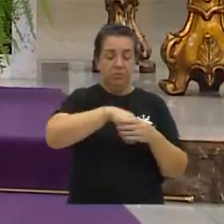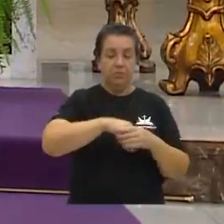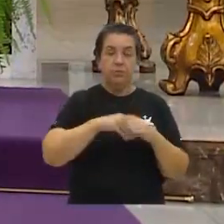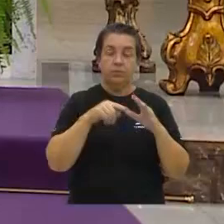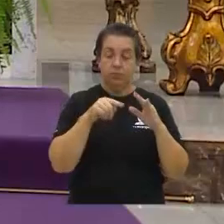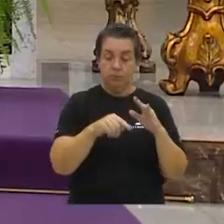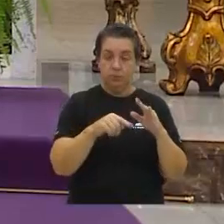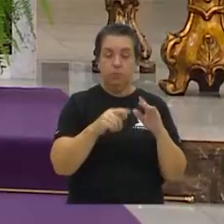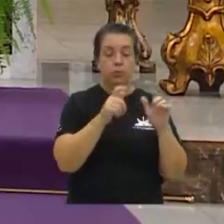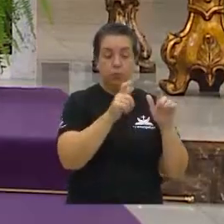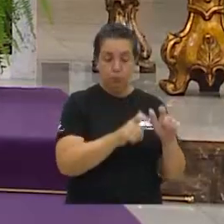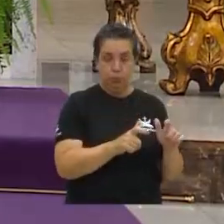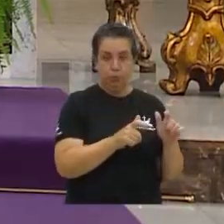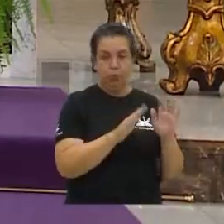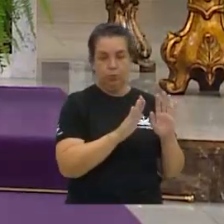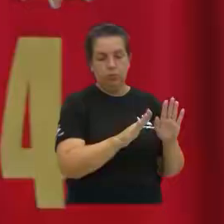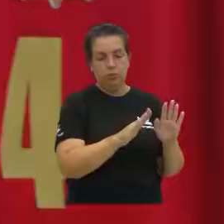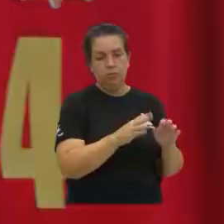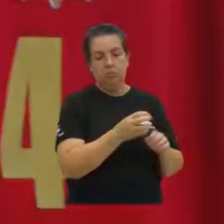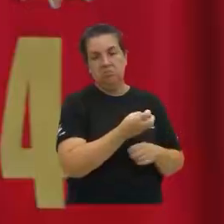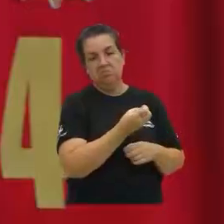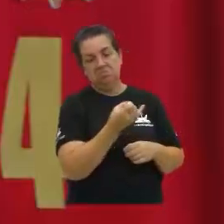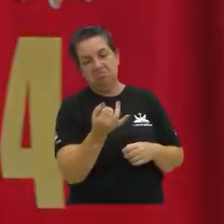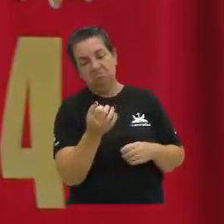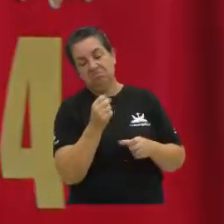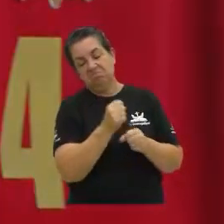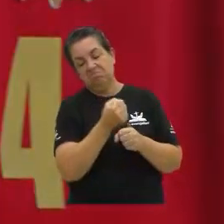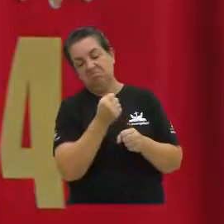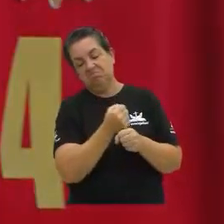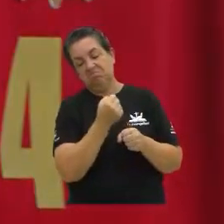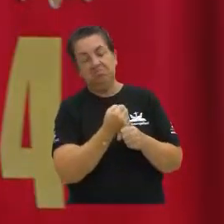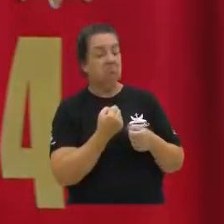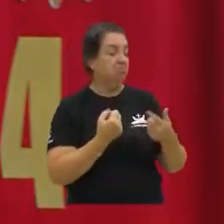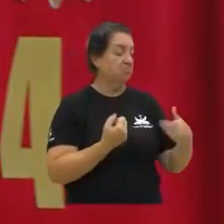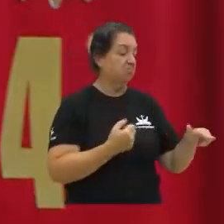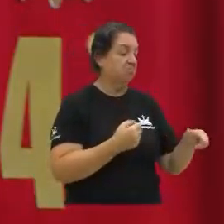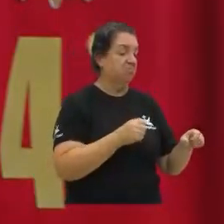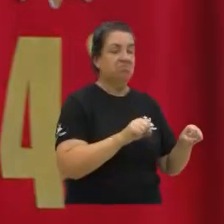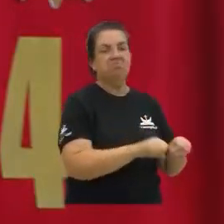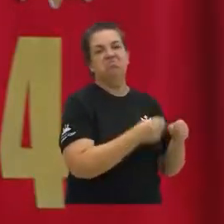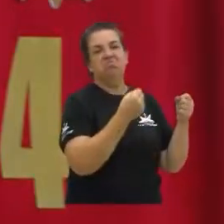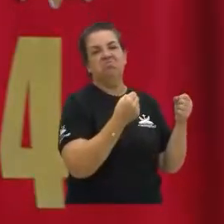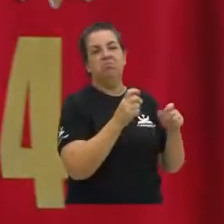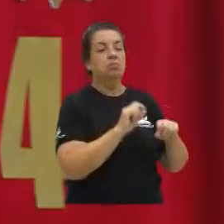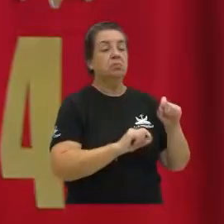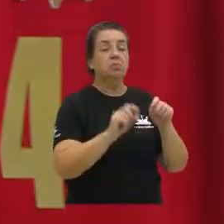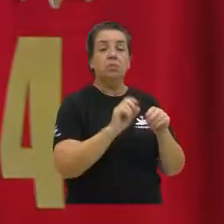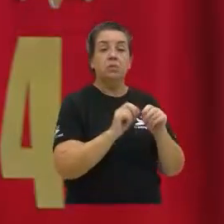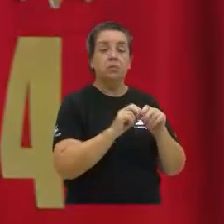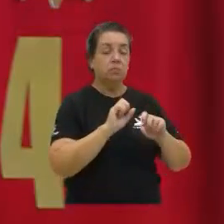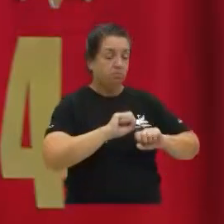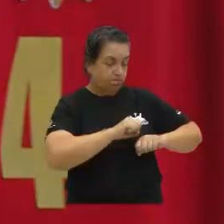daquele reino, uns construíam, outros destruíam, quem faria a